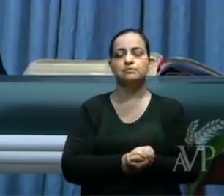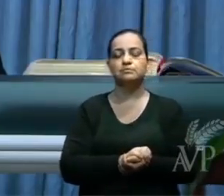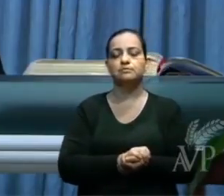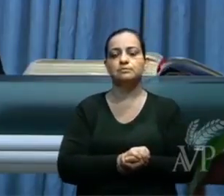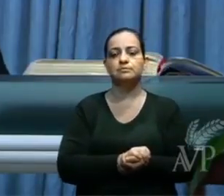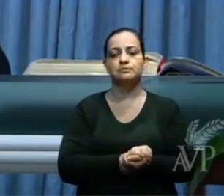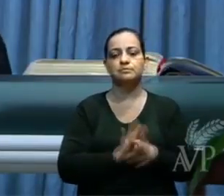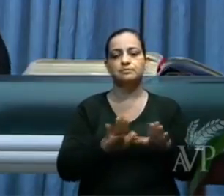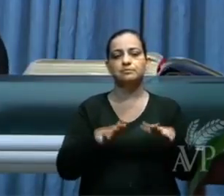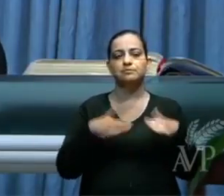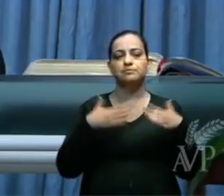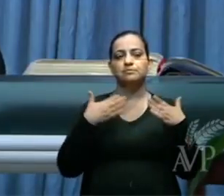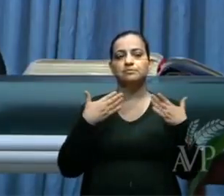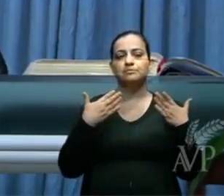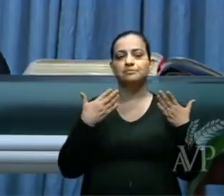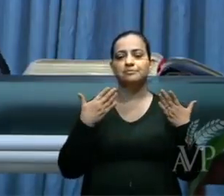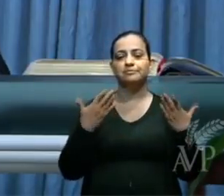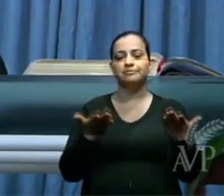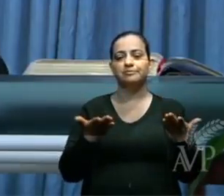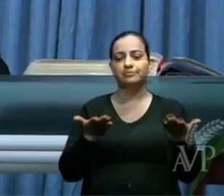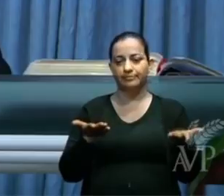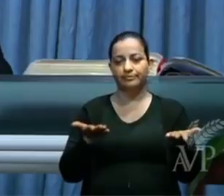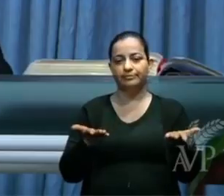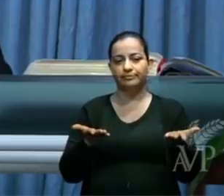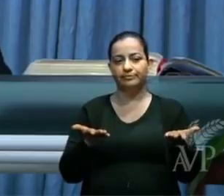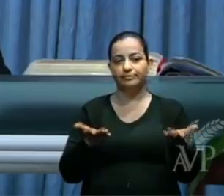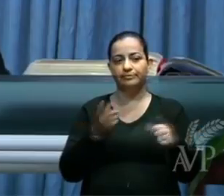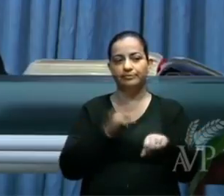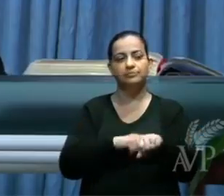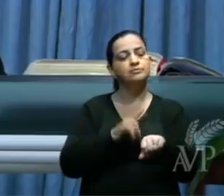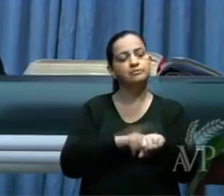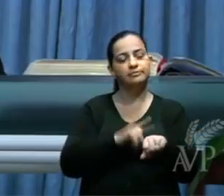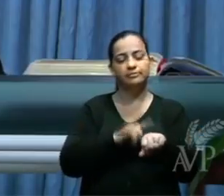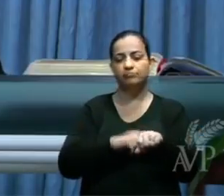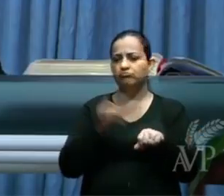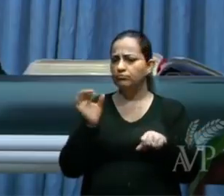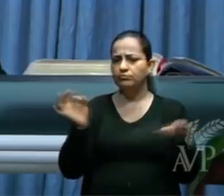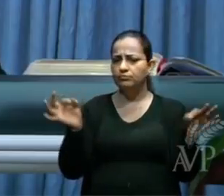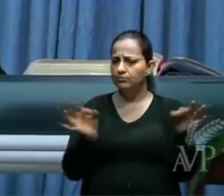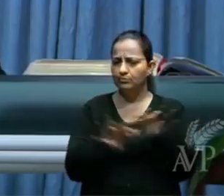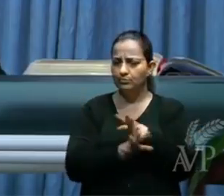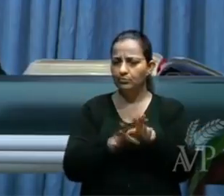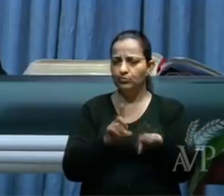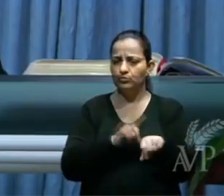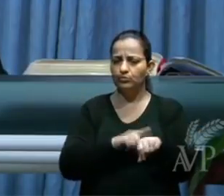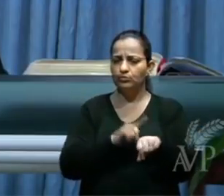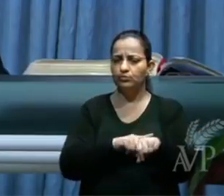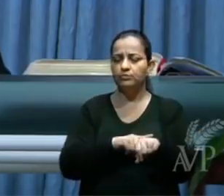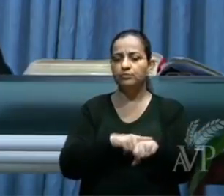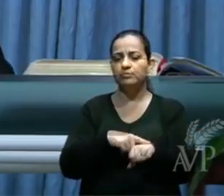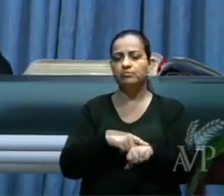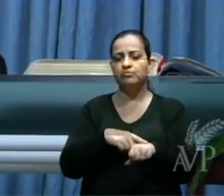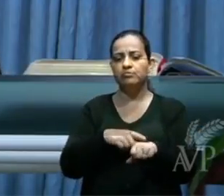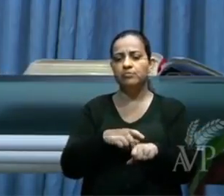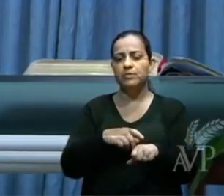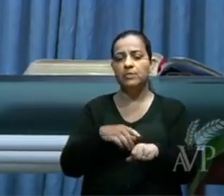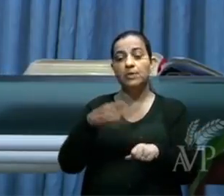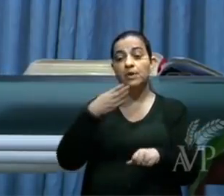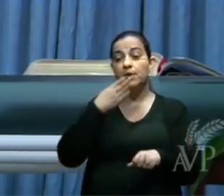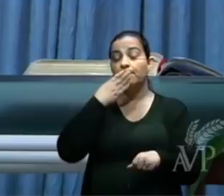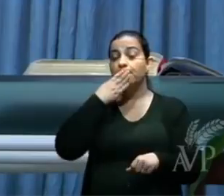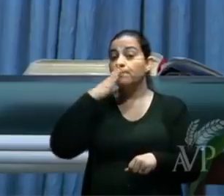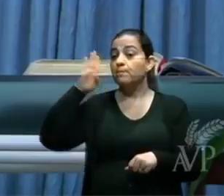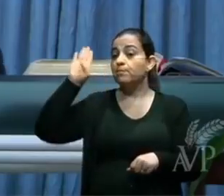quando o tempo havia se cumprido chegado a palavra prometida